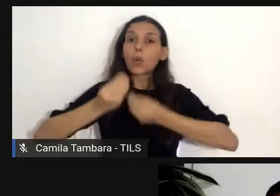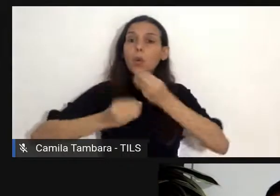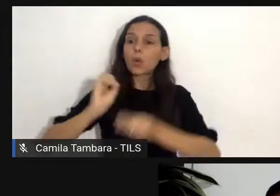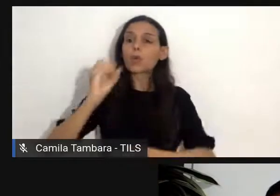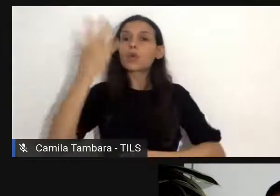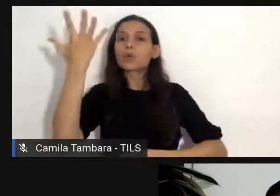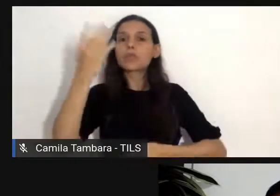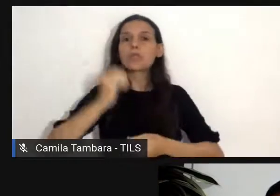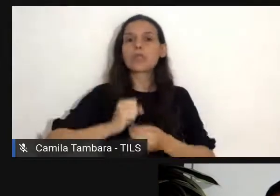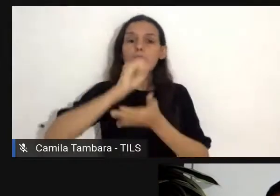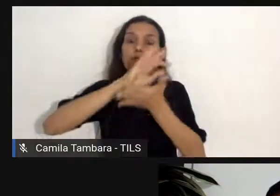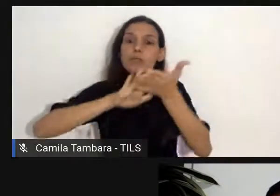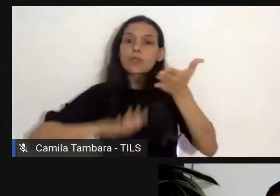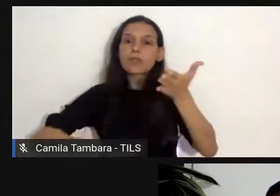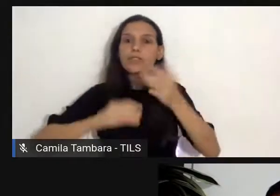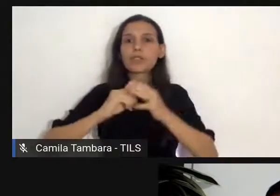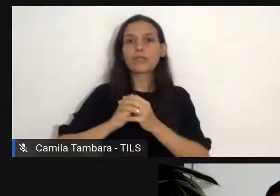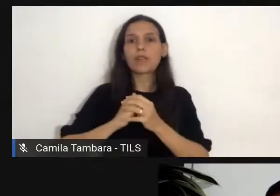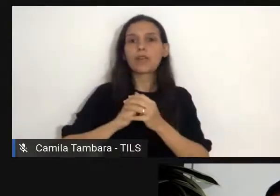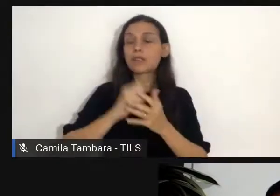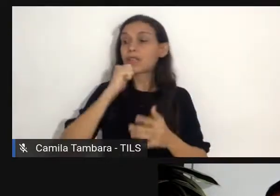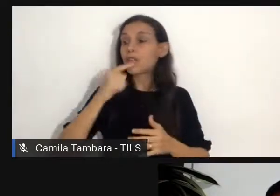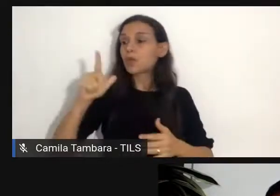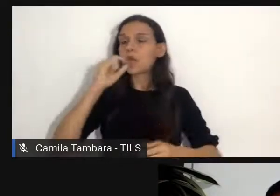remotas sem uso de tecnologia.